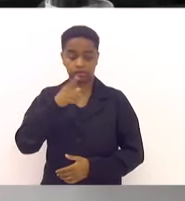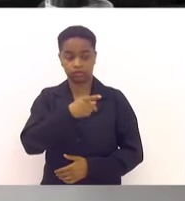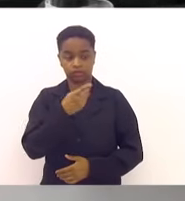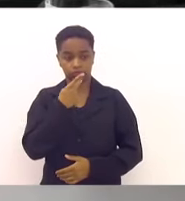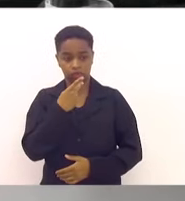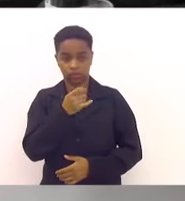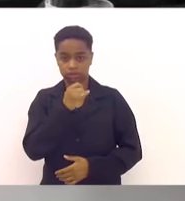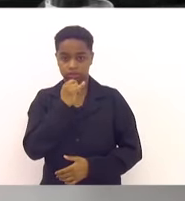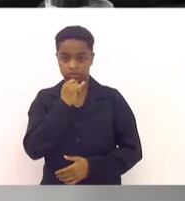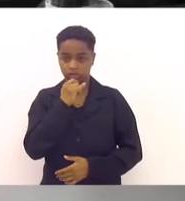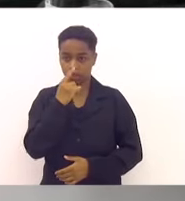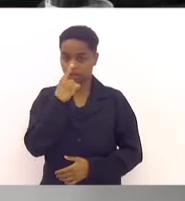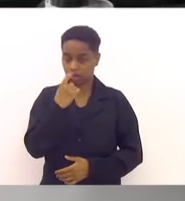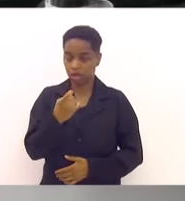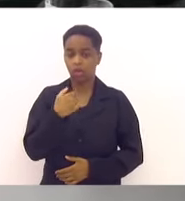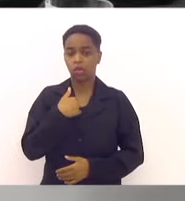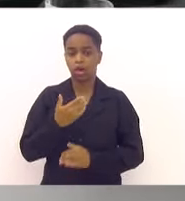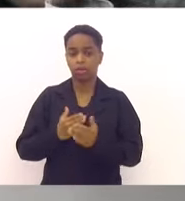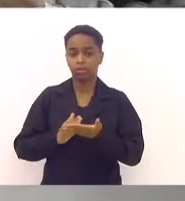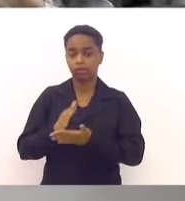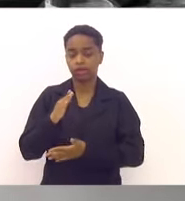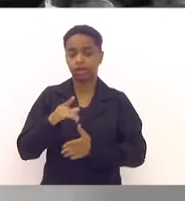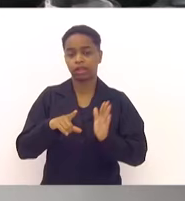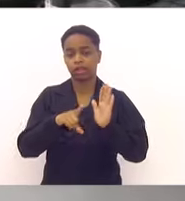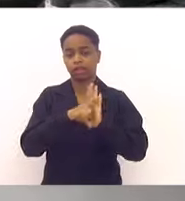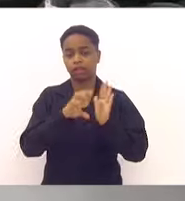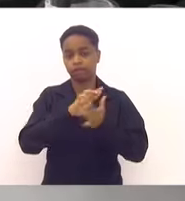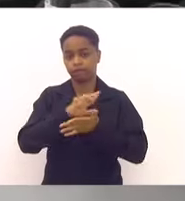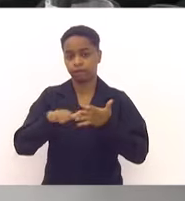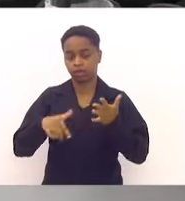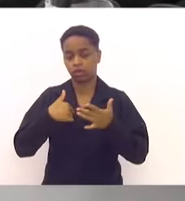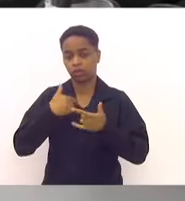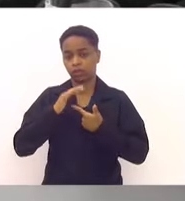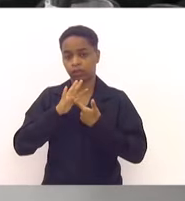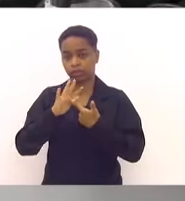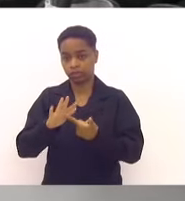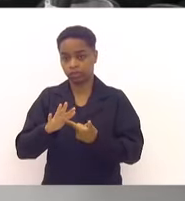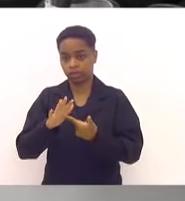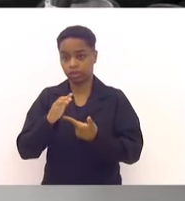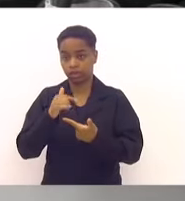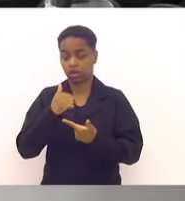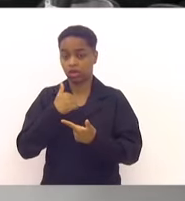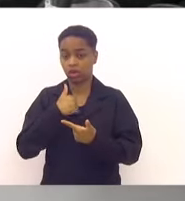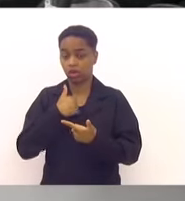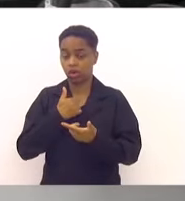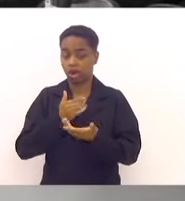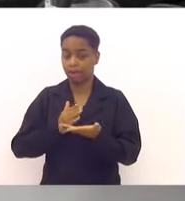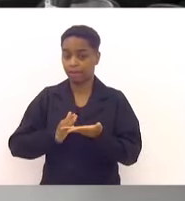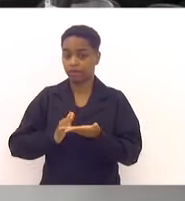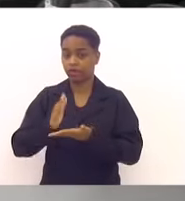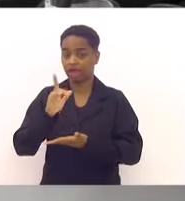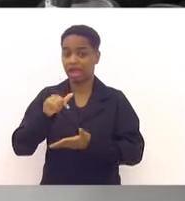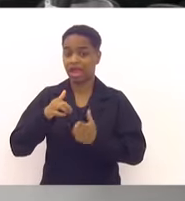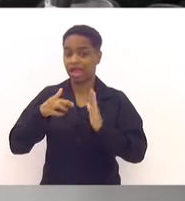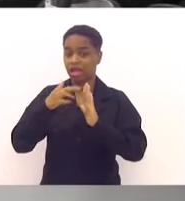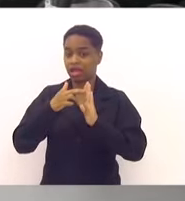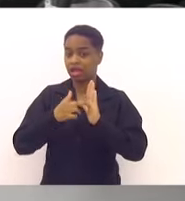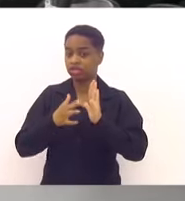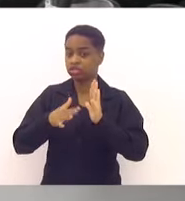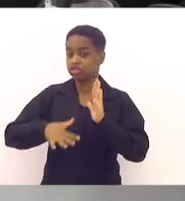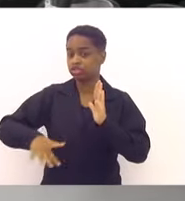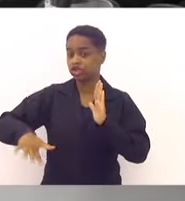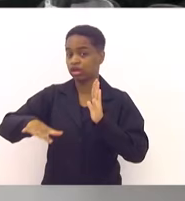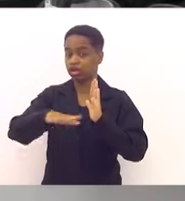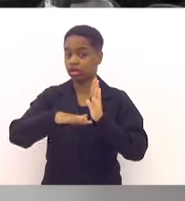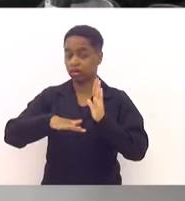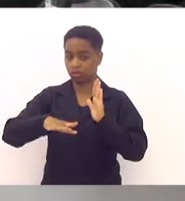cuidado quando eu aprovei lei sobre isso, dizendo o seguinte, aprovando como uma diretriz geral a